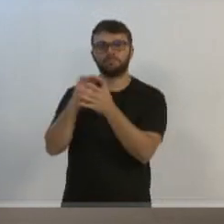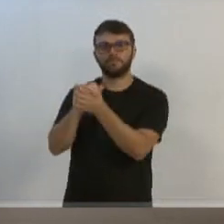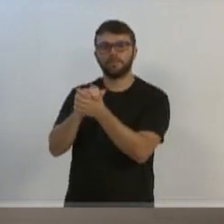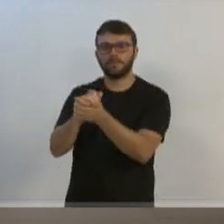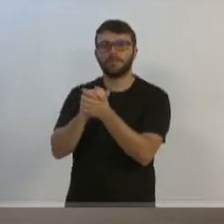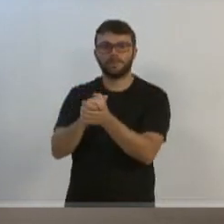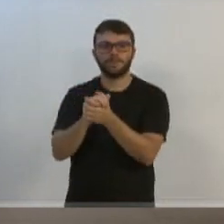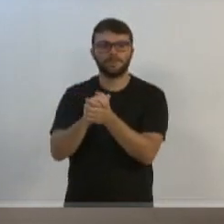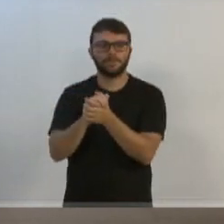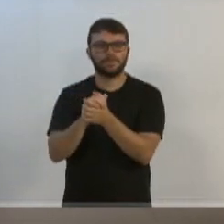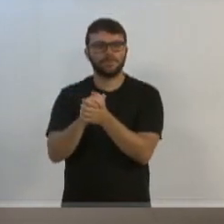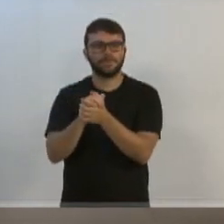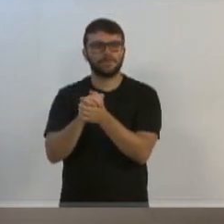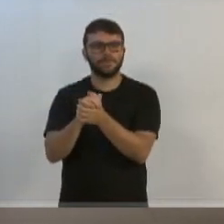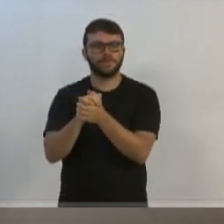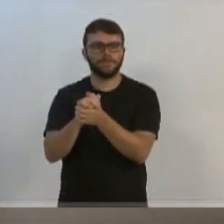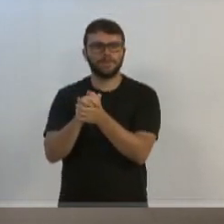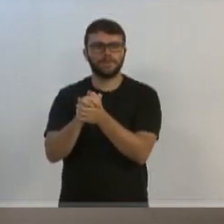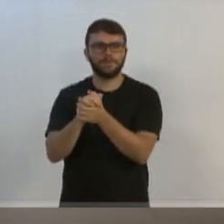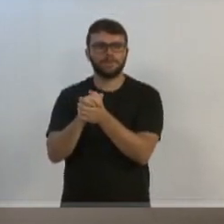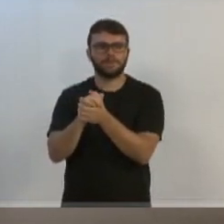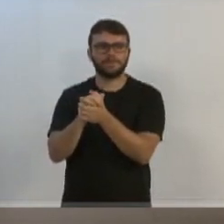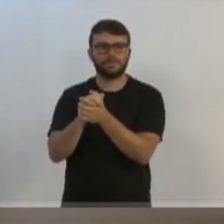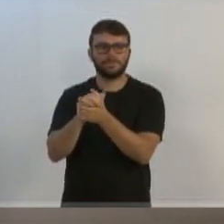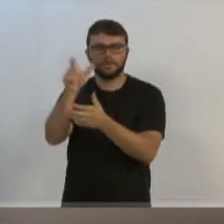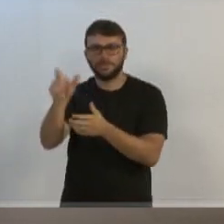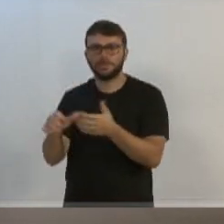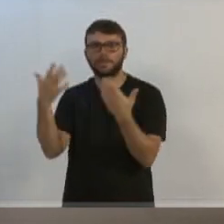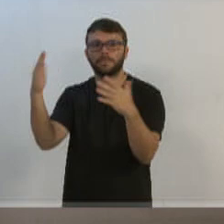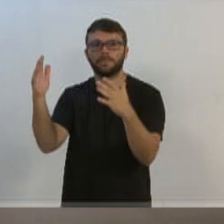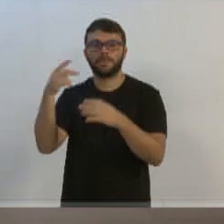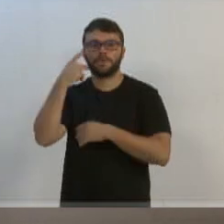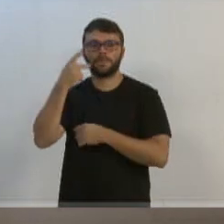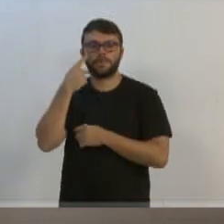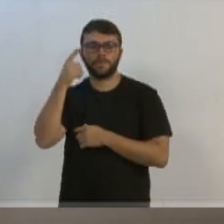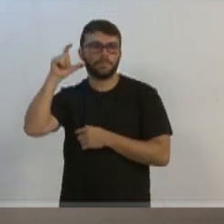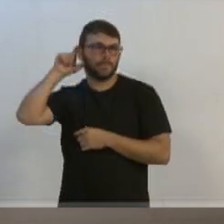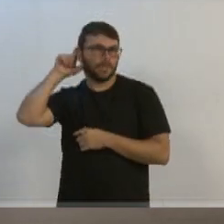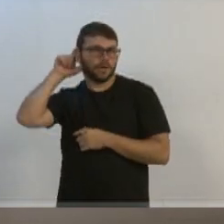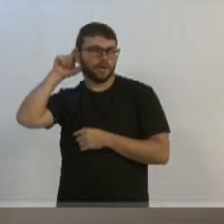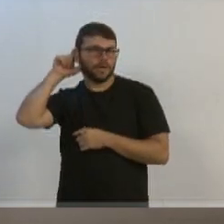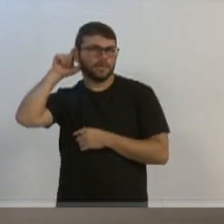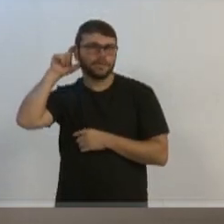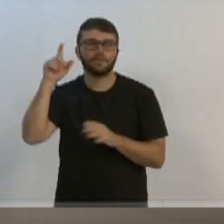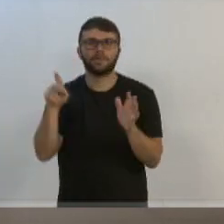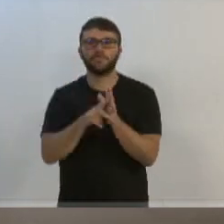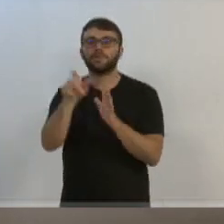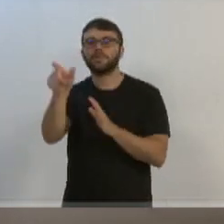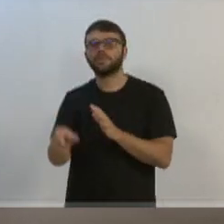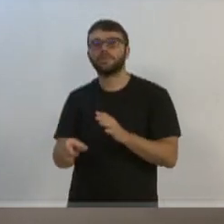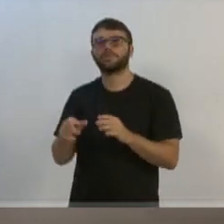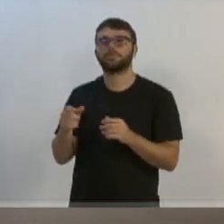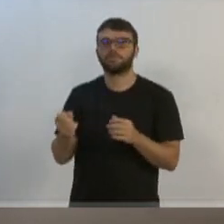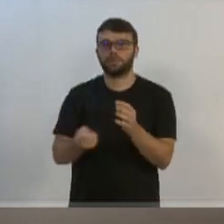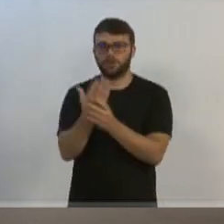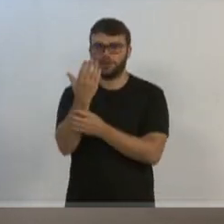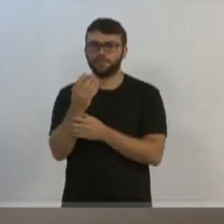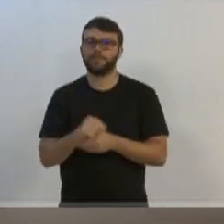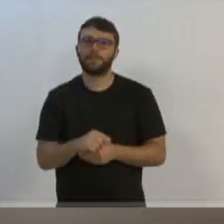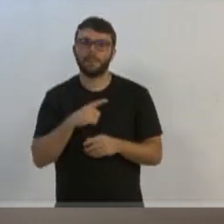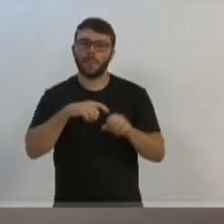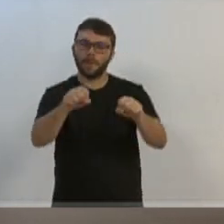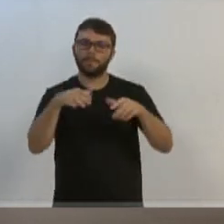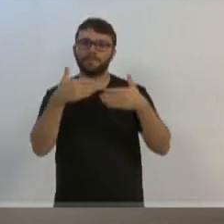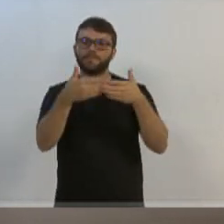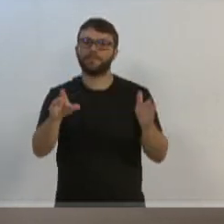Jans Mantal, que é o proponente, através do requerimento 81 de 2019. Essa audiência pública ocorrerá às 19